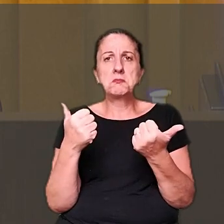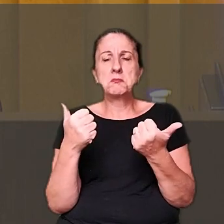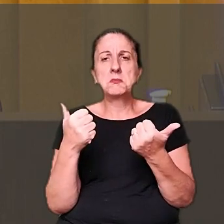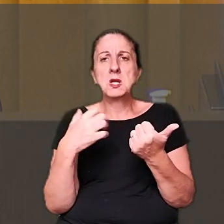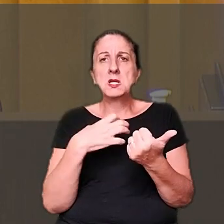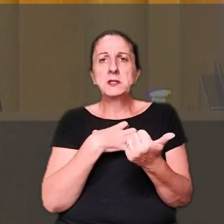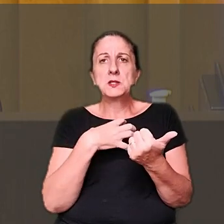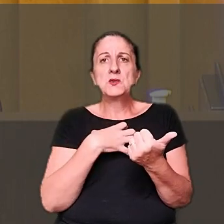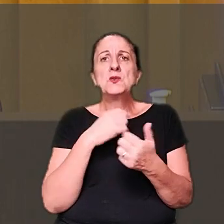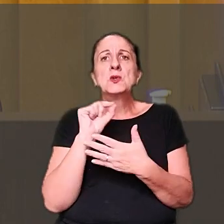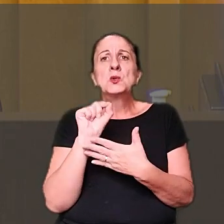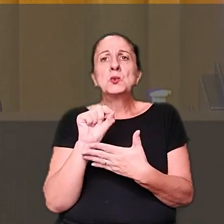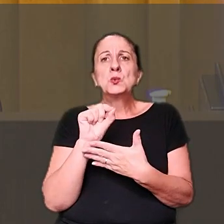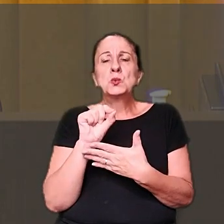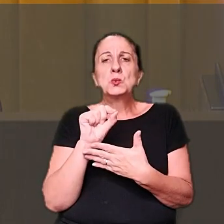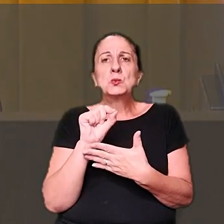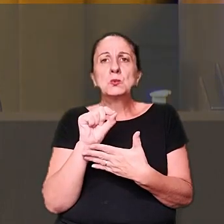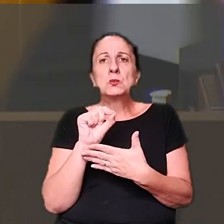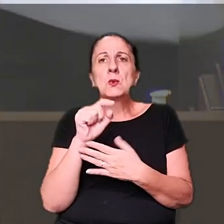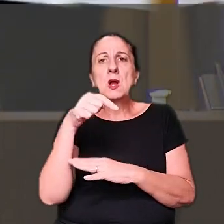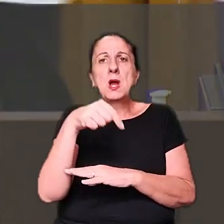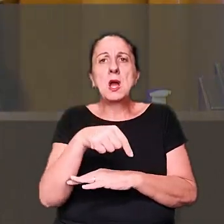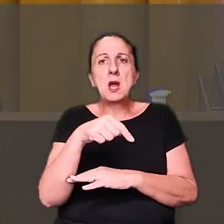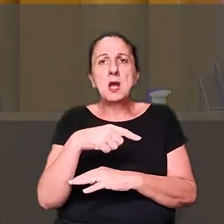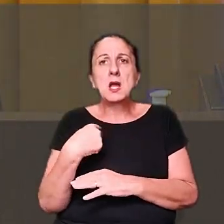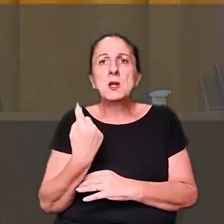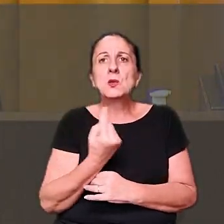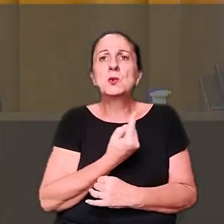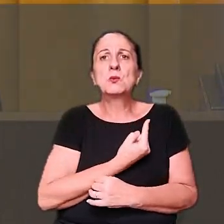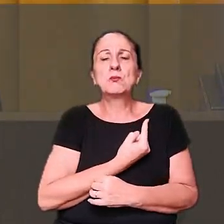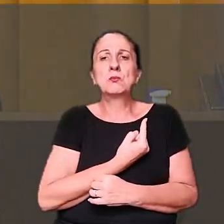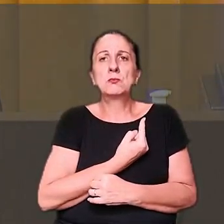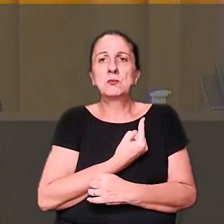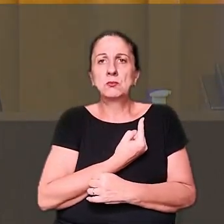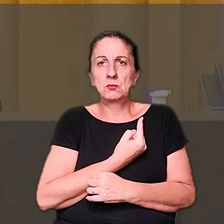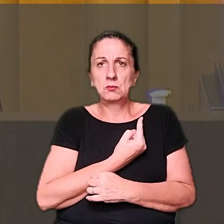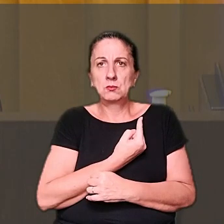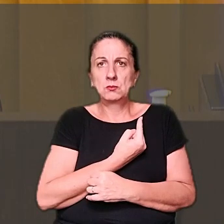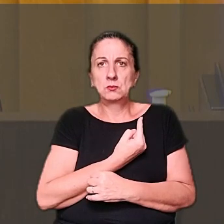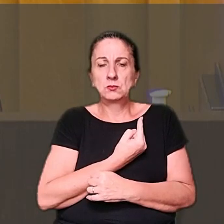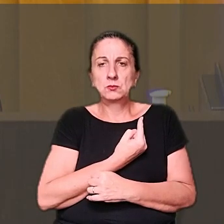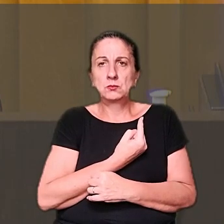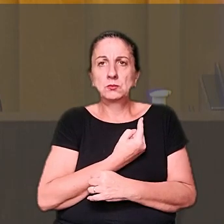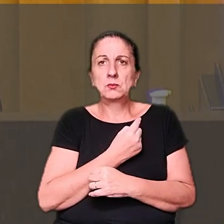divorciei, no sentido de que aqui nós estamos